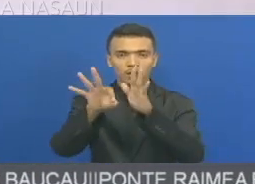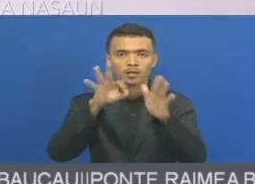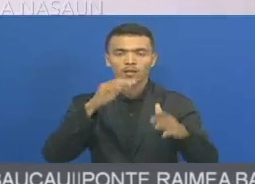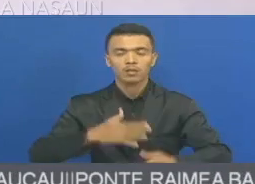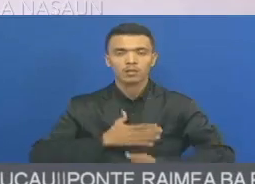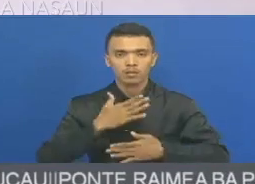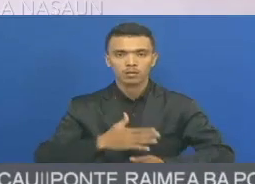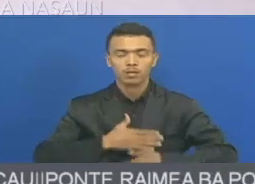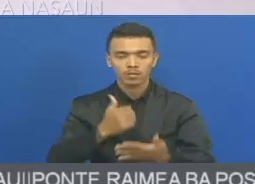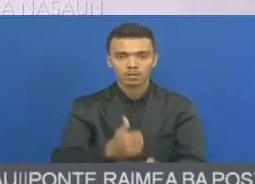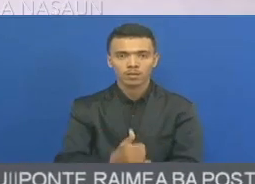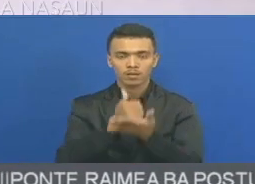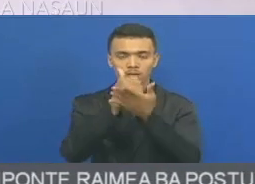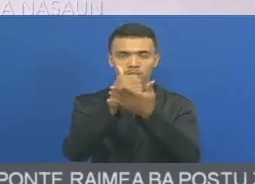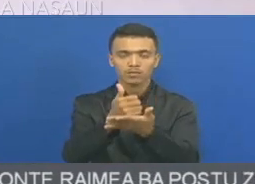a Beletulum